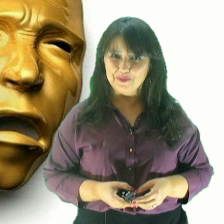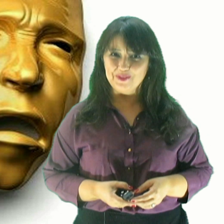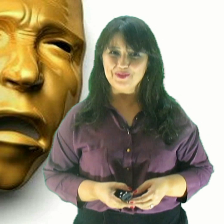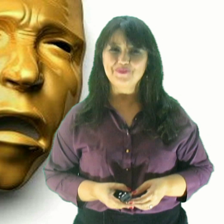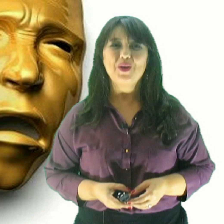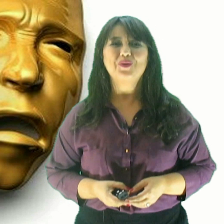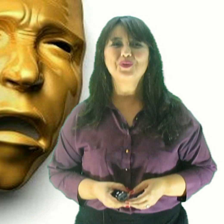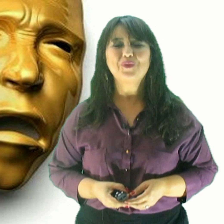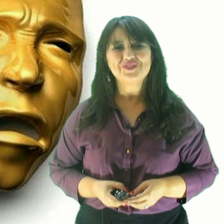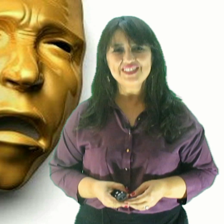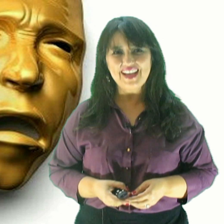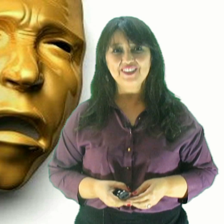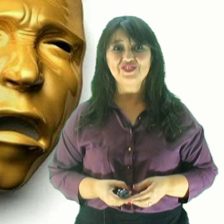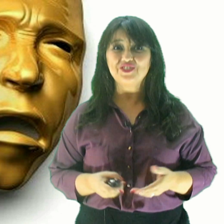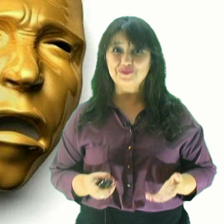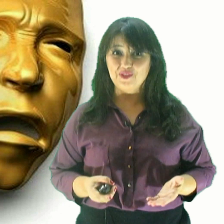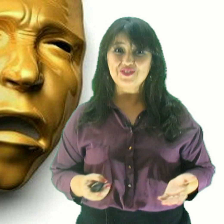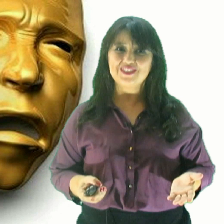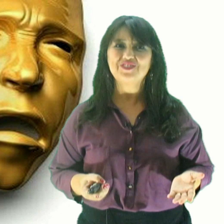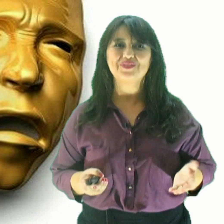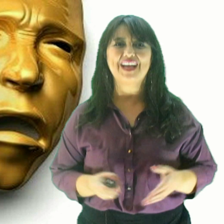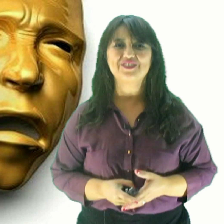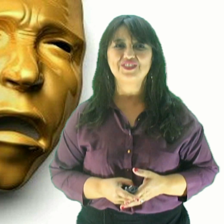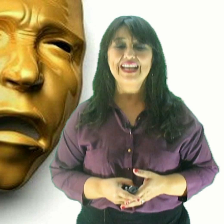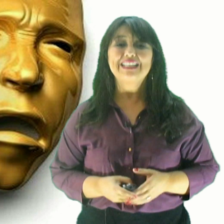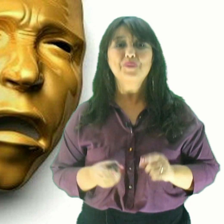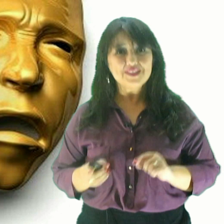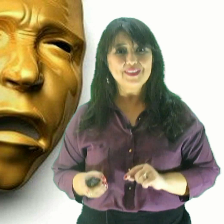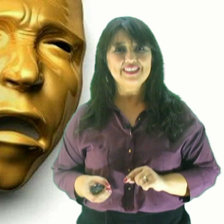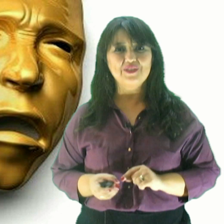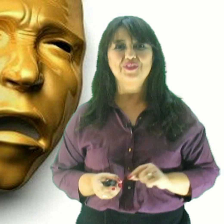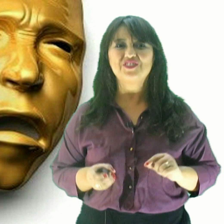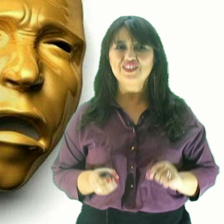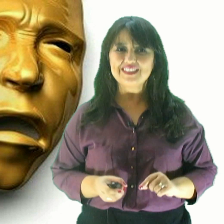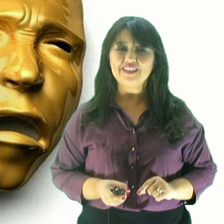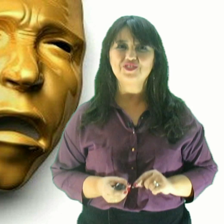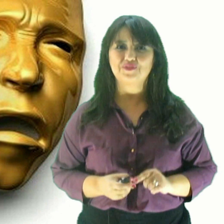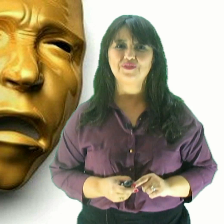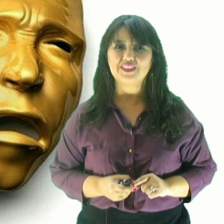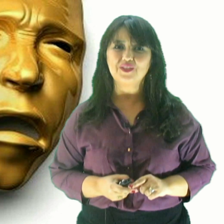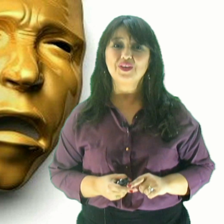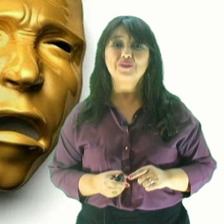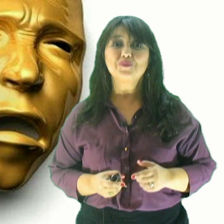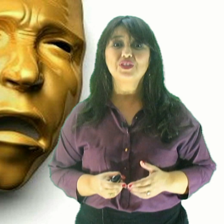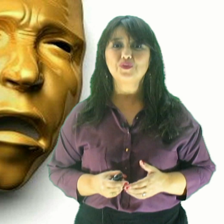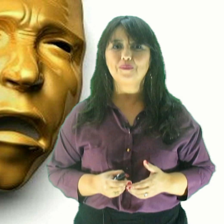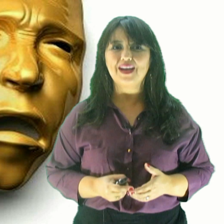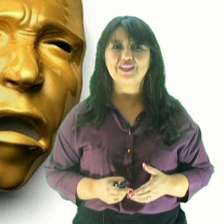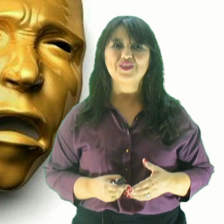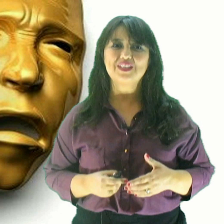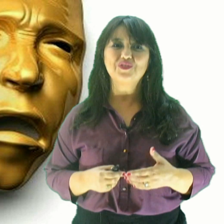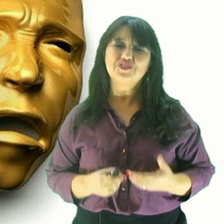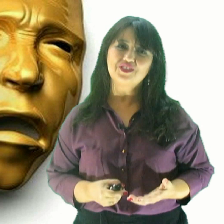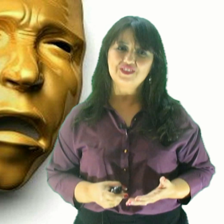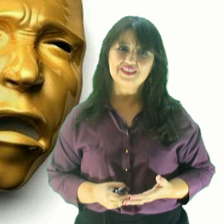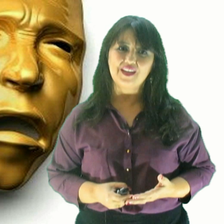Respeitável público, o Grupo Anunciarte está de volta às suas atividades. Na próxima terça-feira, dia 7 de fevereiro, vamos retomar